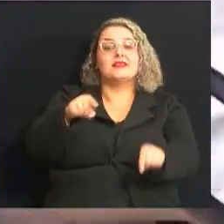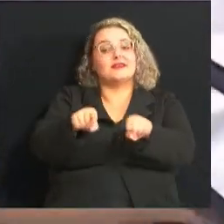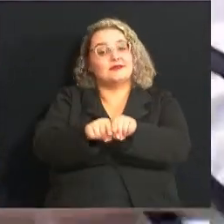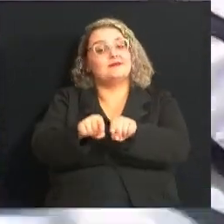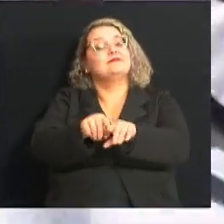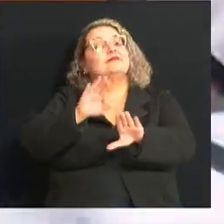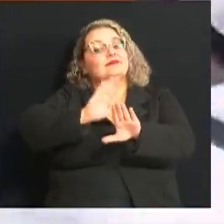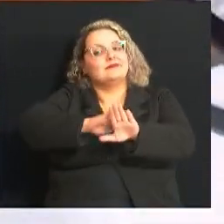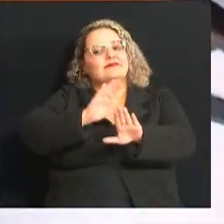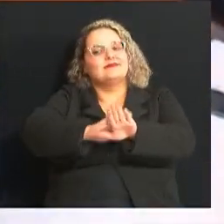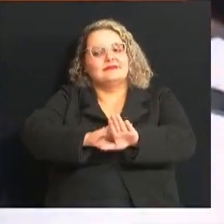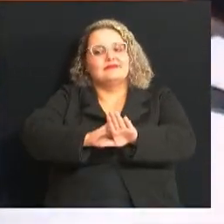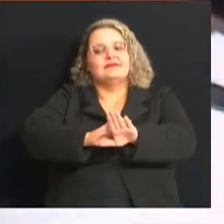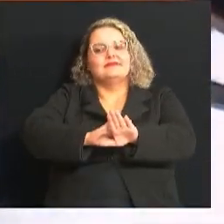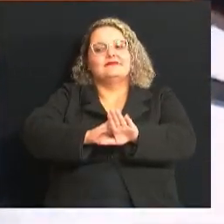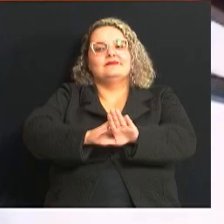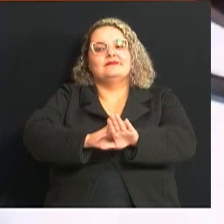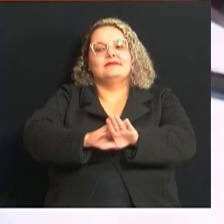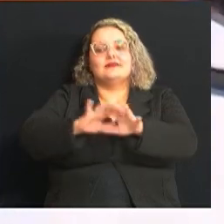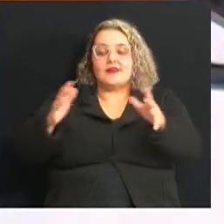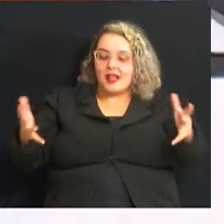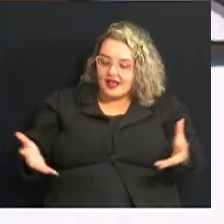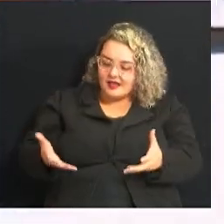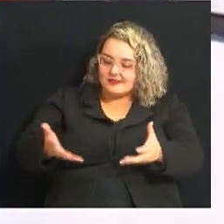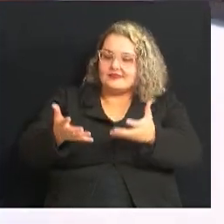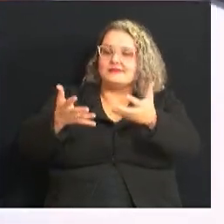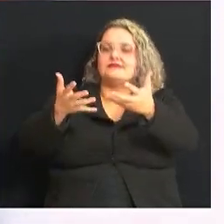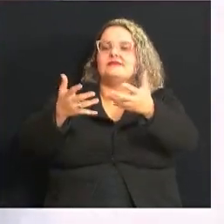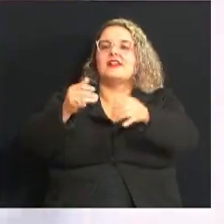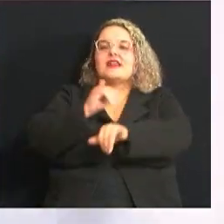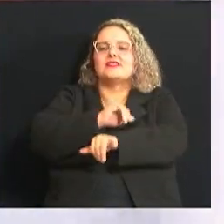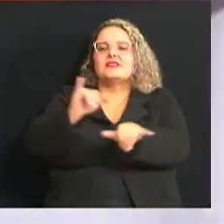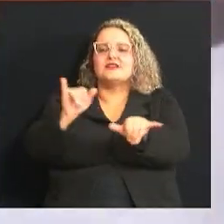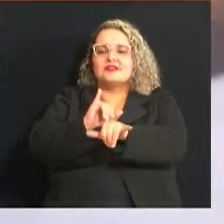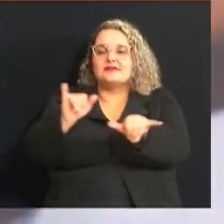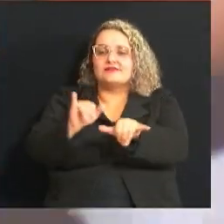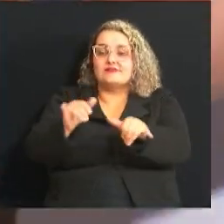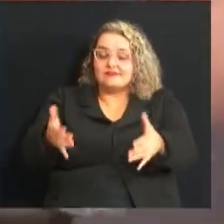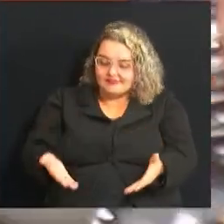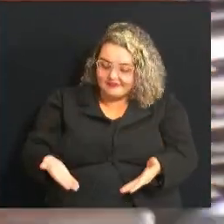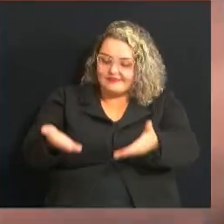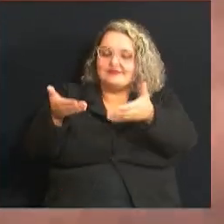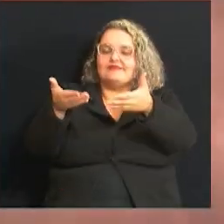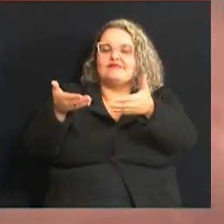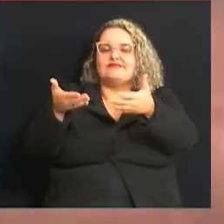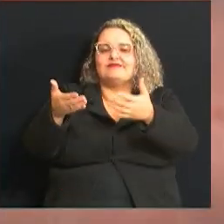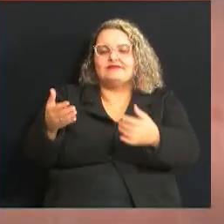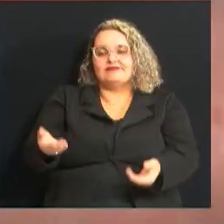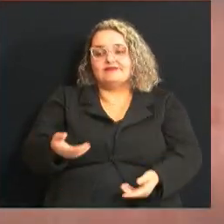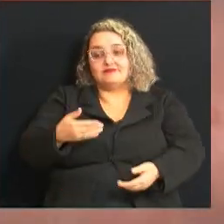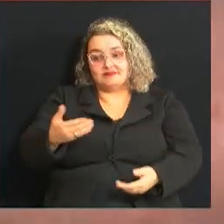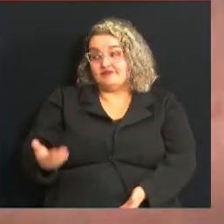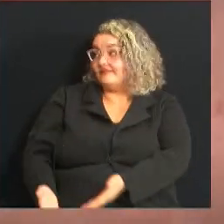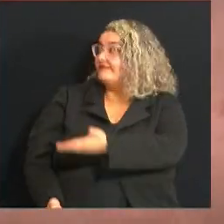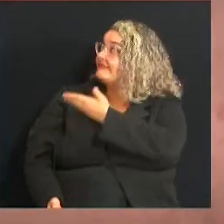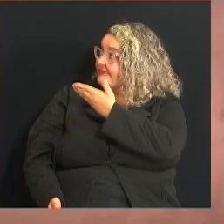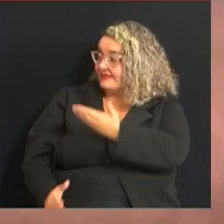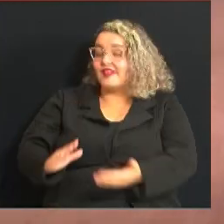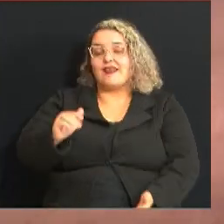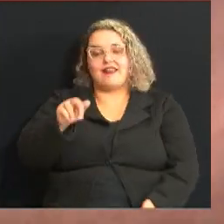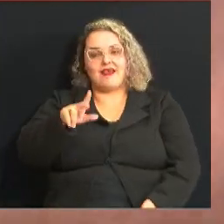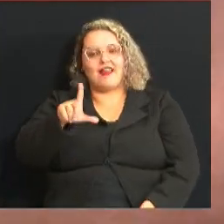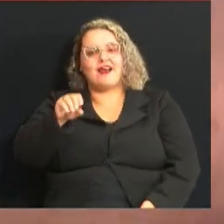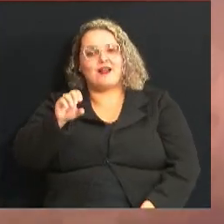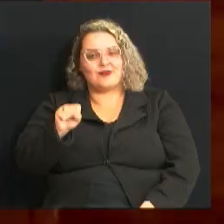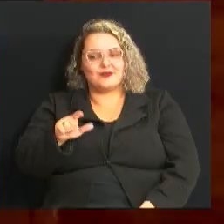ações e atividades que tenham contribuído para divulgar e enaltecer a figura e a obra de Carlos Gomes em